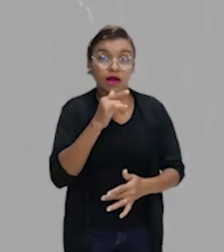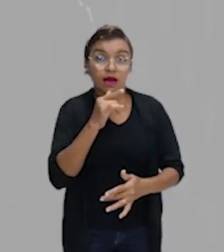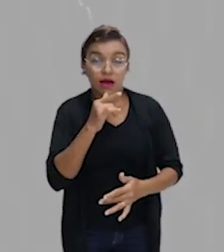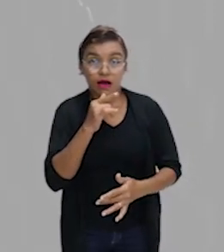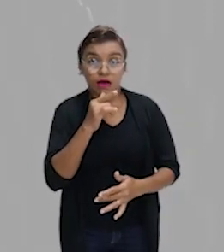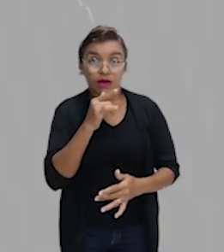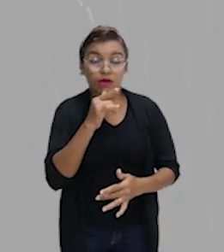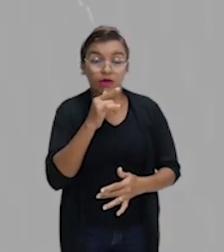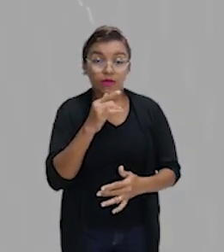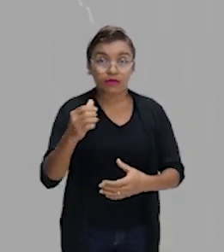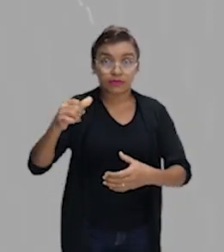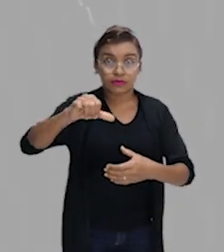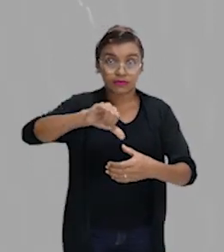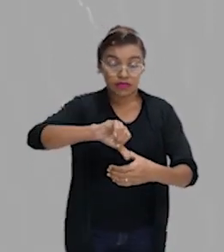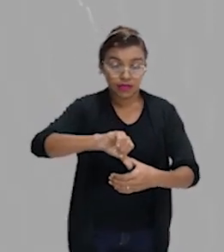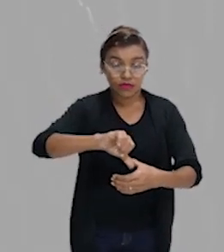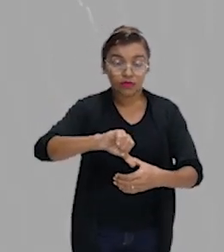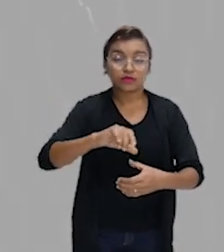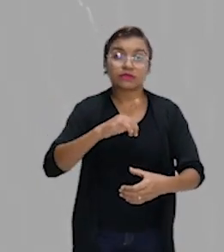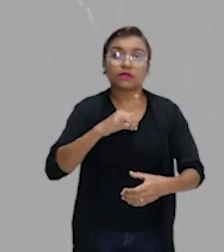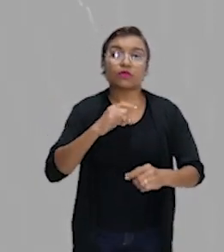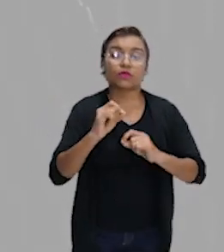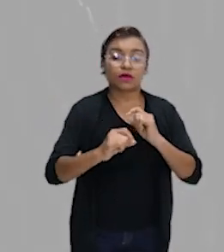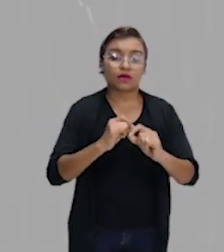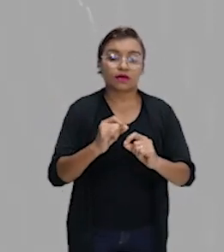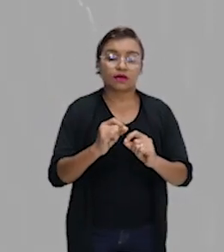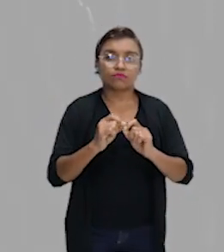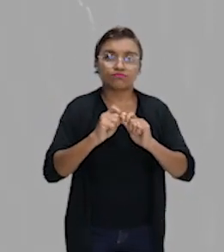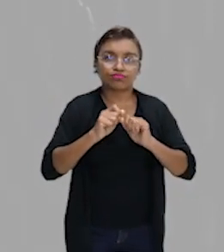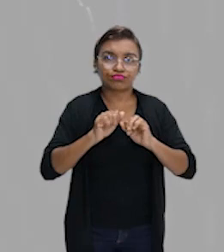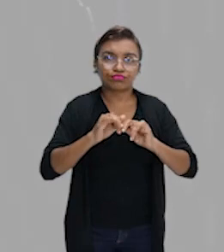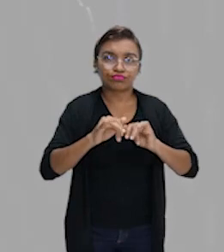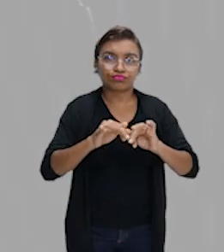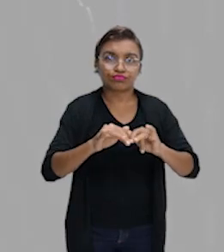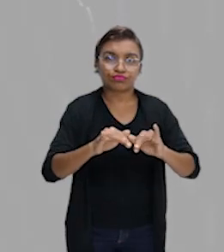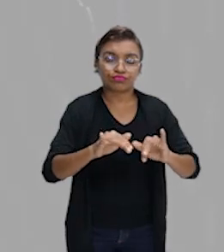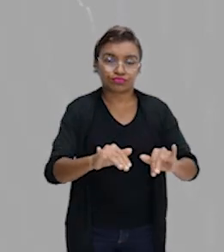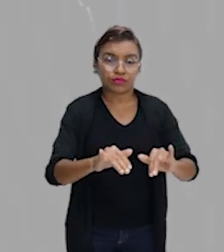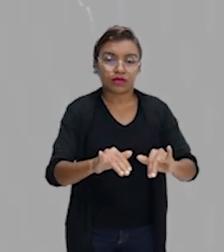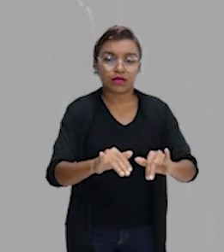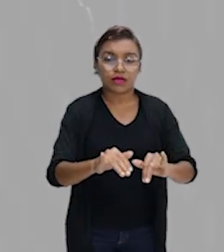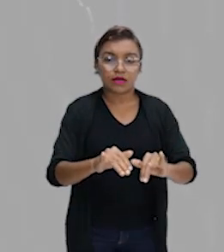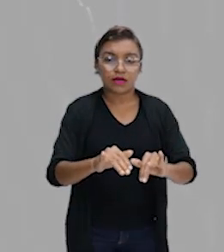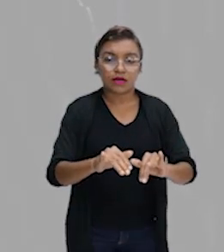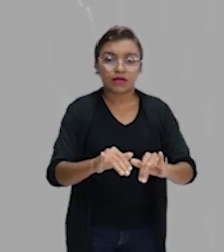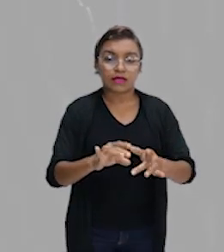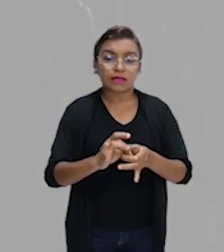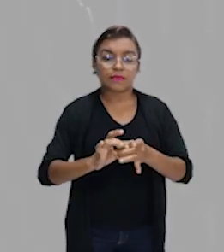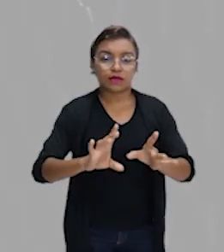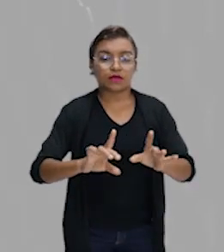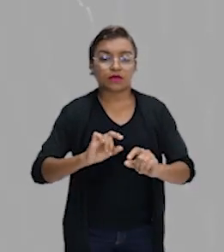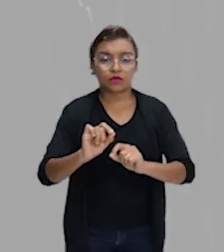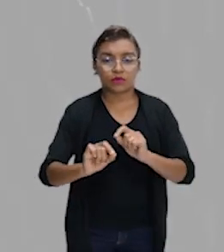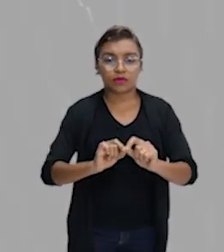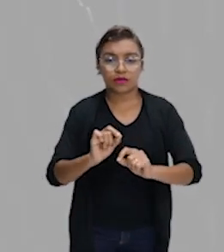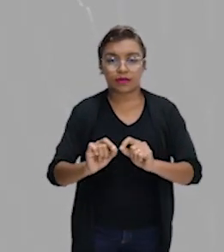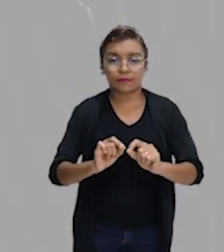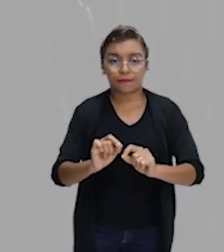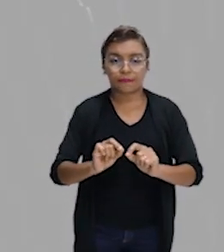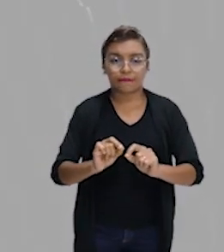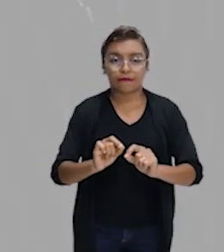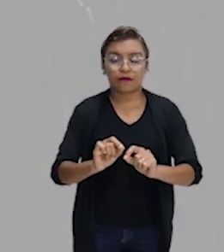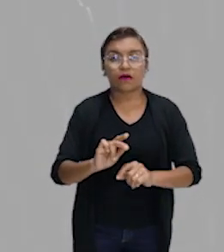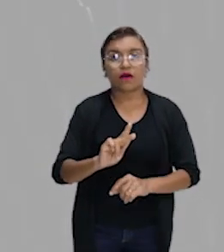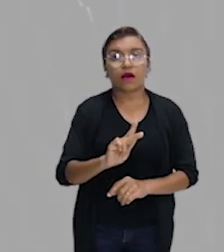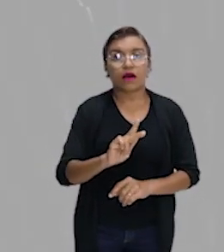ele vai dissociar, ok? Liberando, ó, como cátion, o íon Ag+, o íon prata, e como